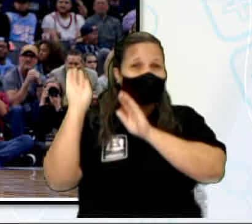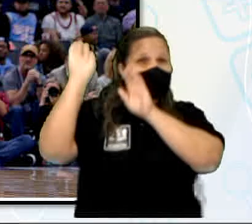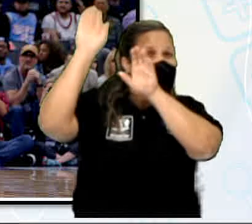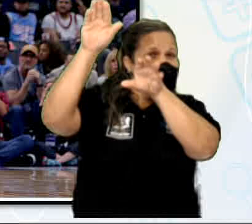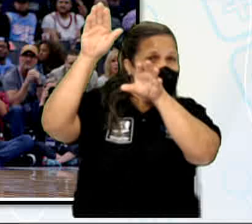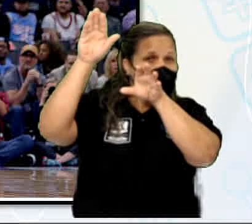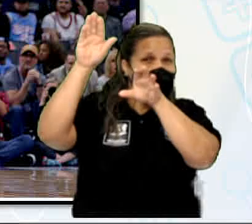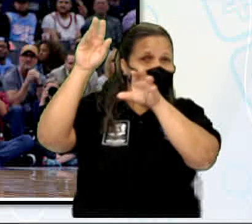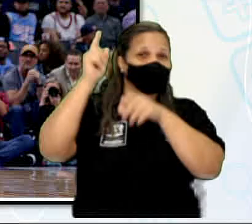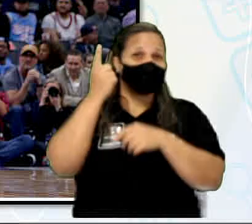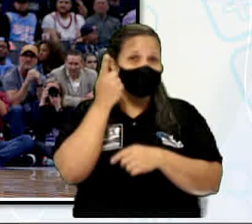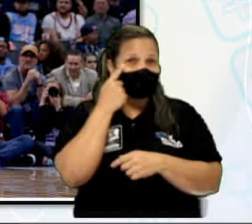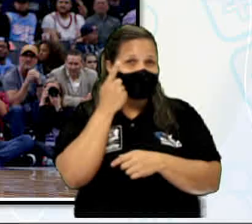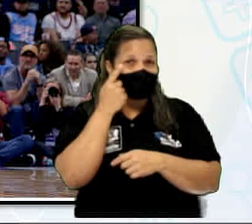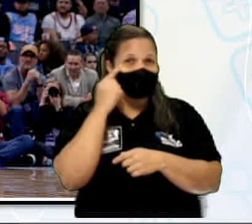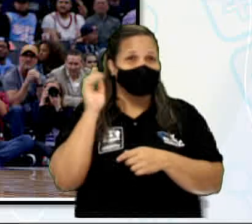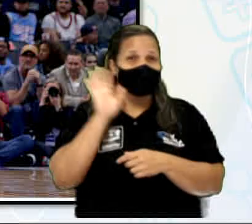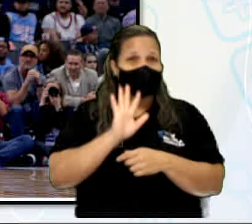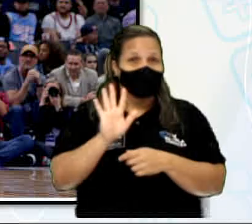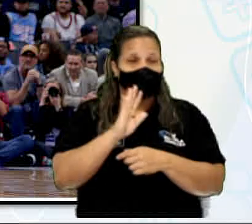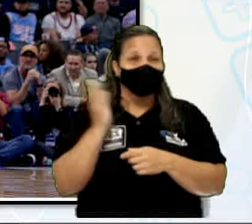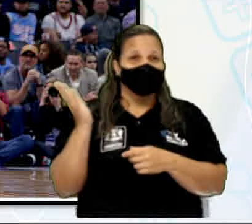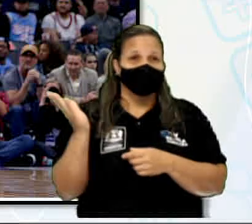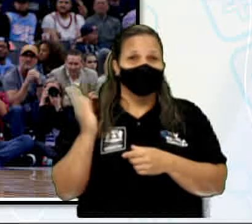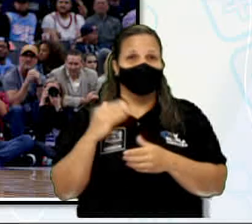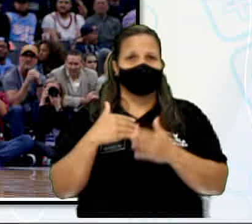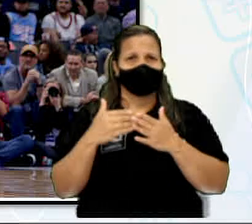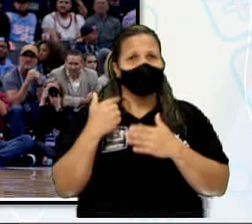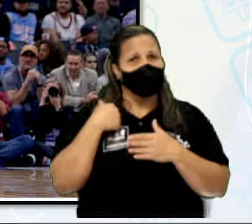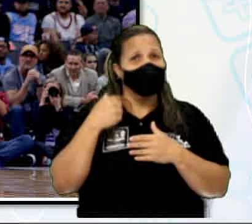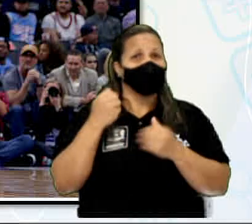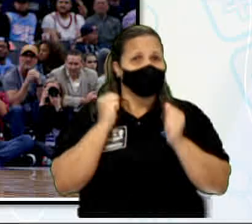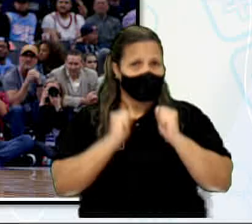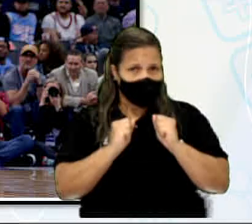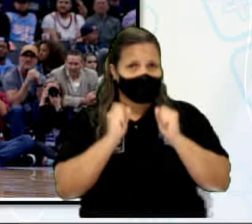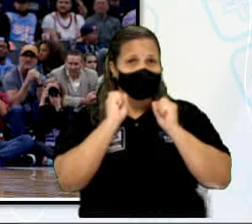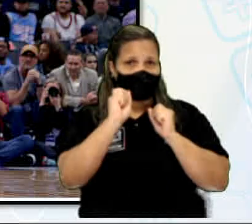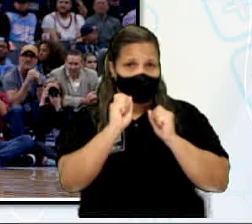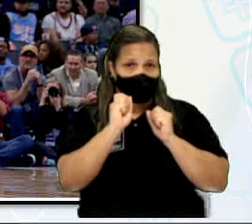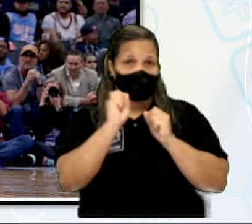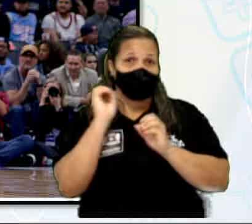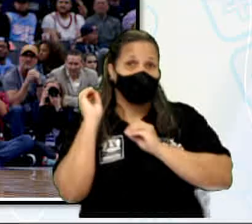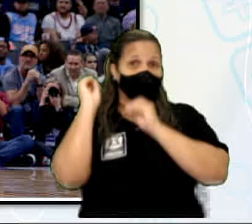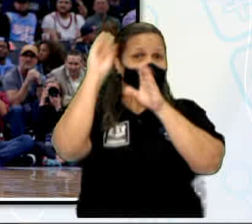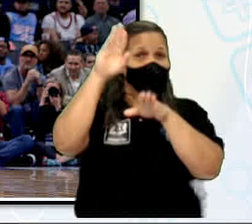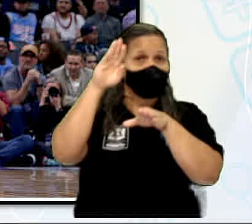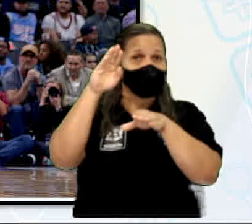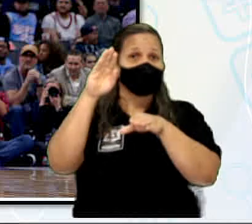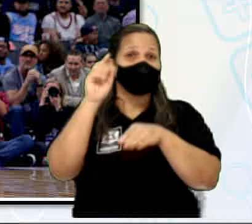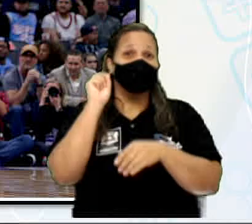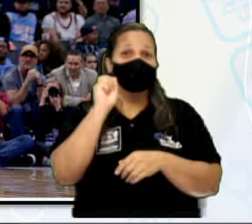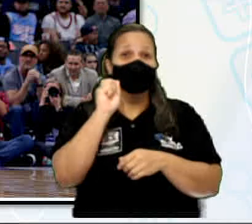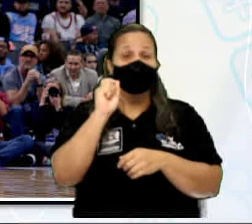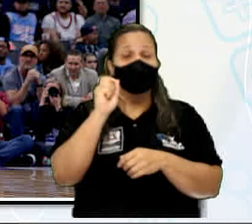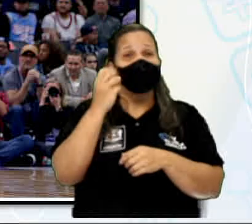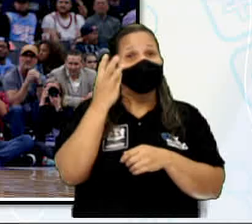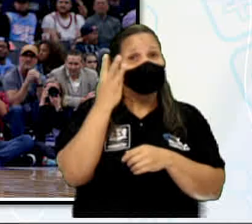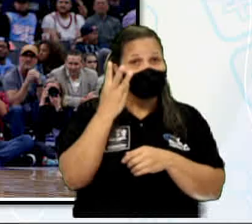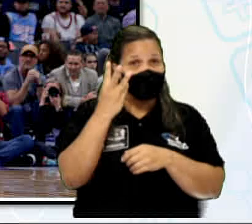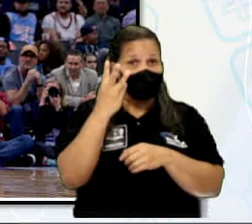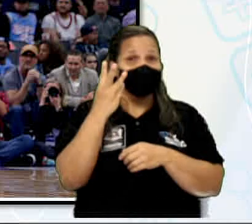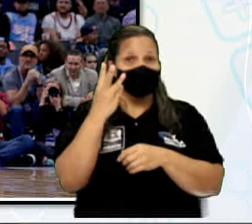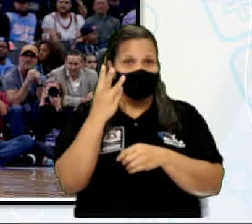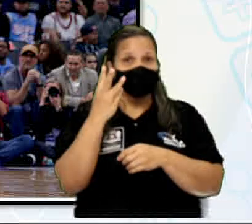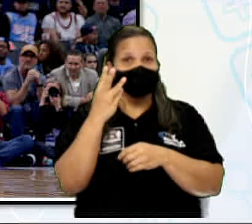um arremesso, provavelmente um arremesso de 3 pontos, e ele realiza uma série de procedimentos corporais para